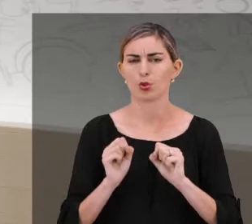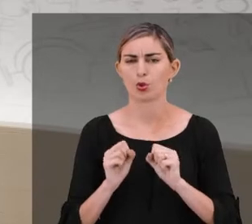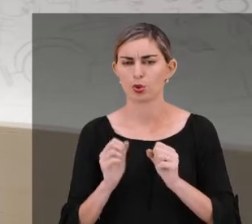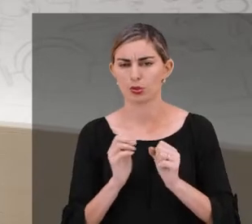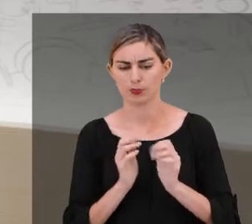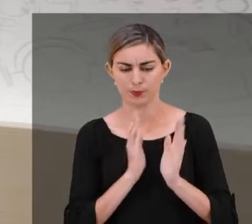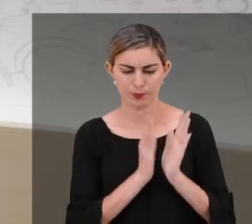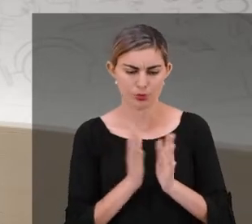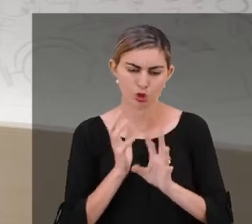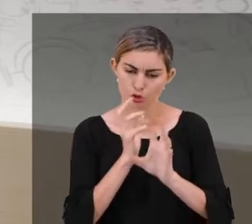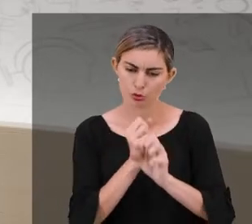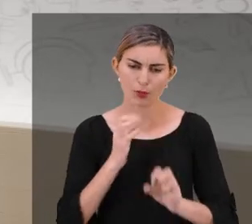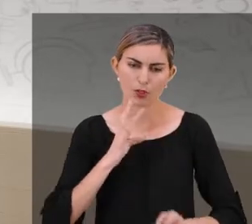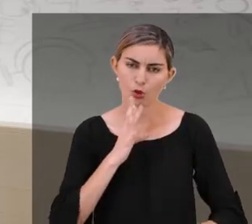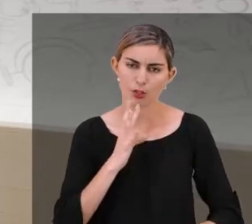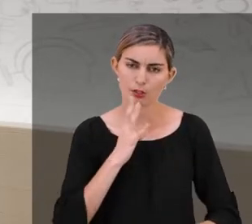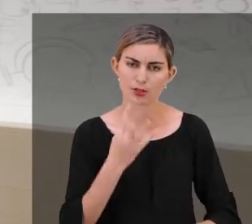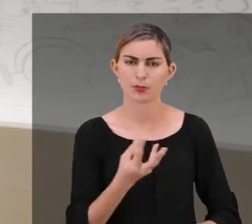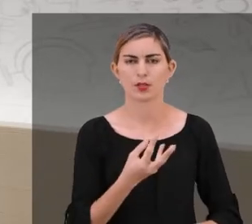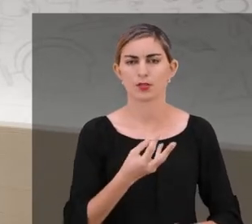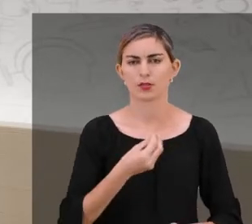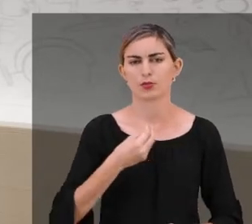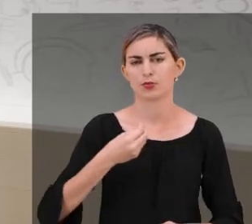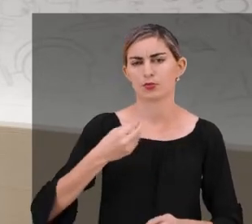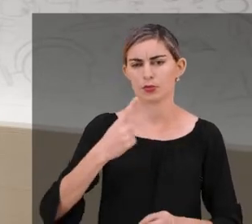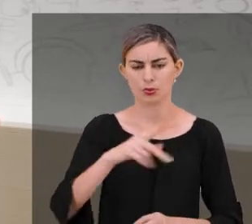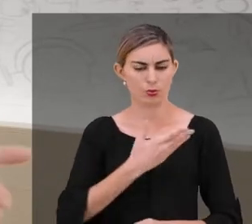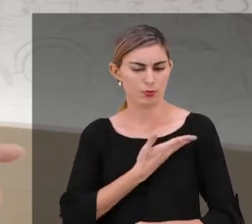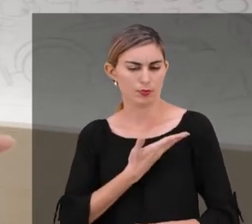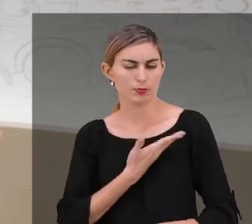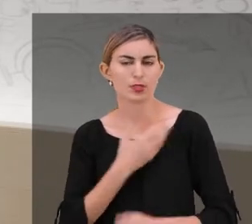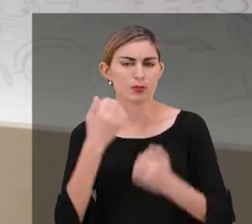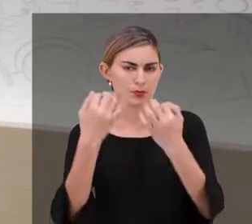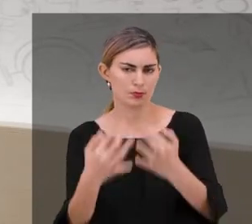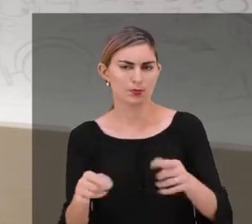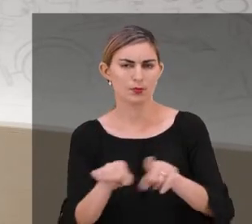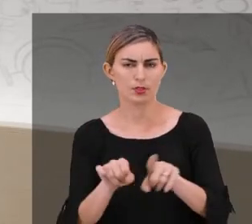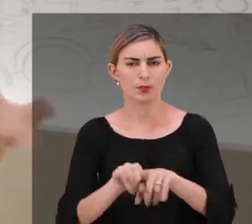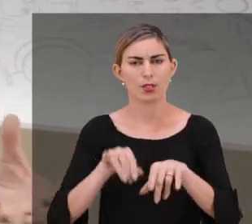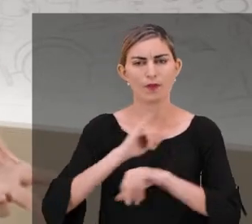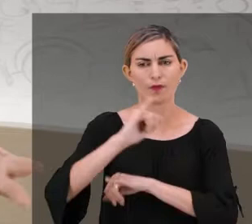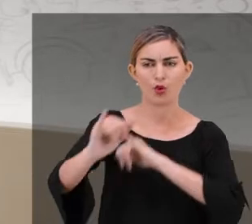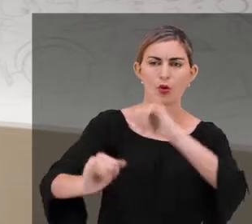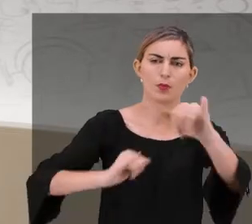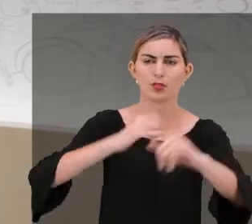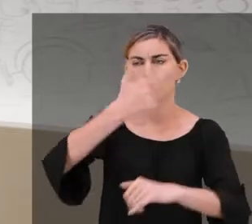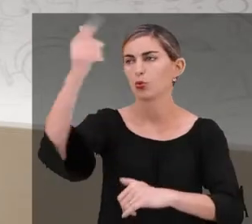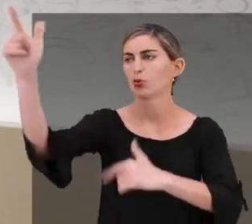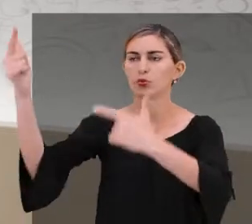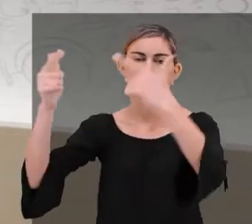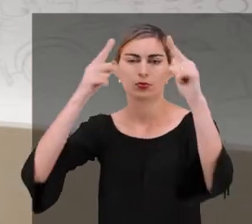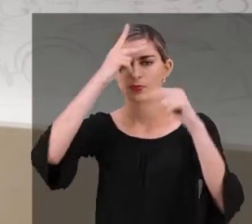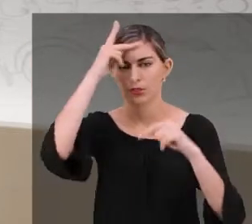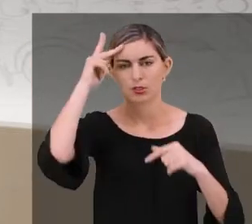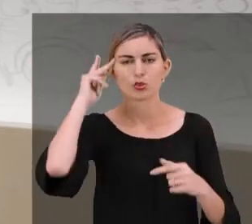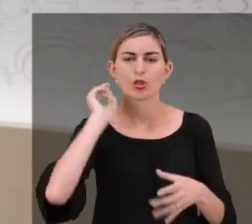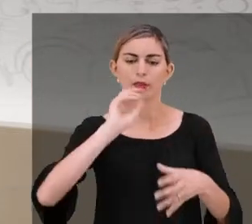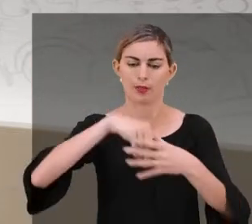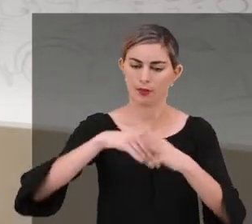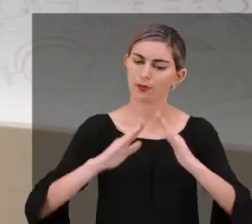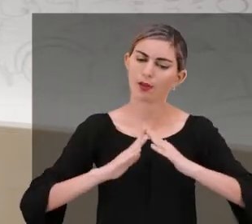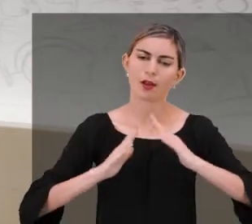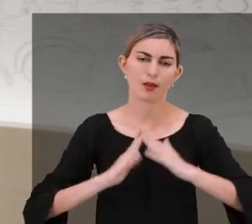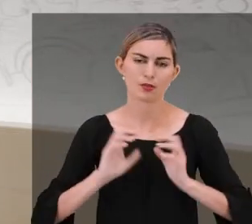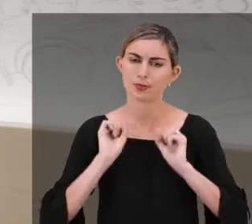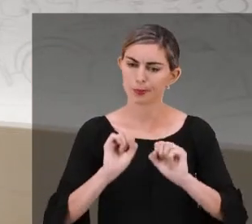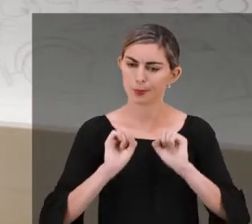estar podendo dividir, somar conhecimento com seus colegas e multiplicar também, porque você pode estar passando essa informação para outras pessoas, porque